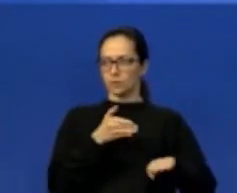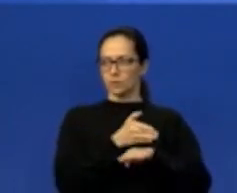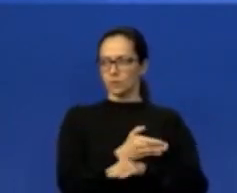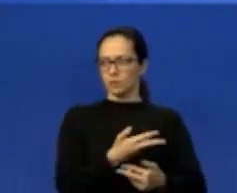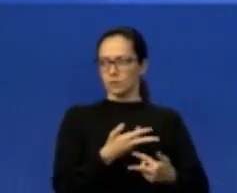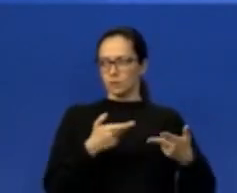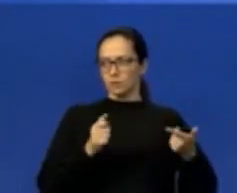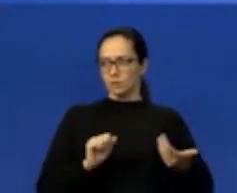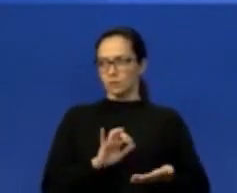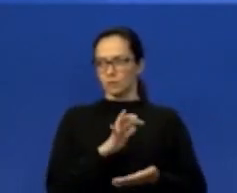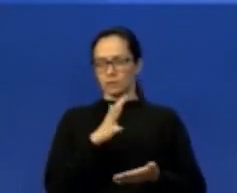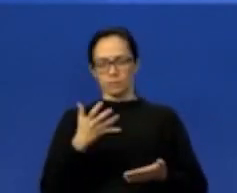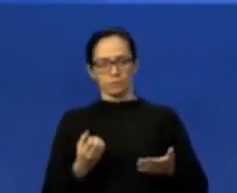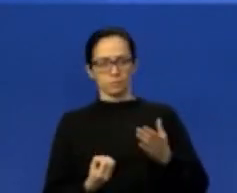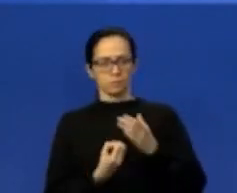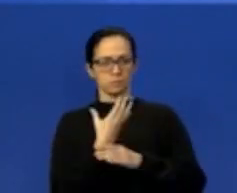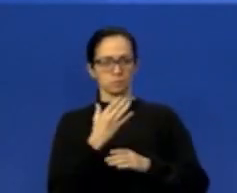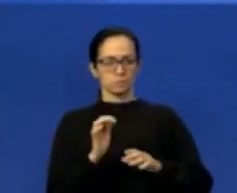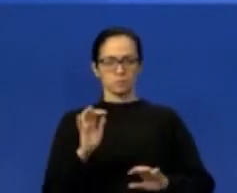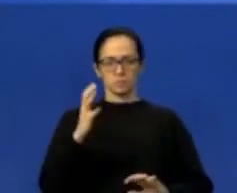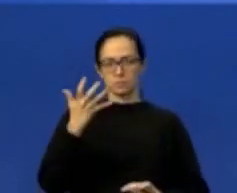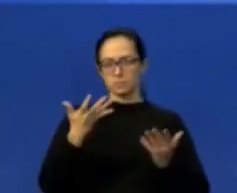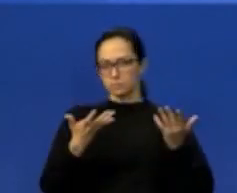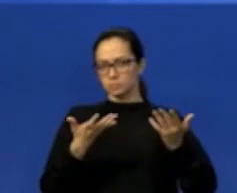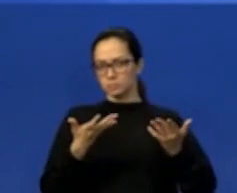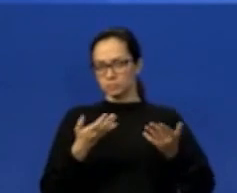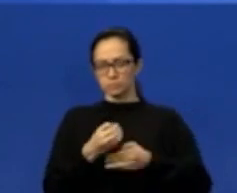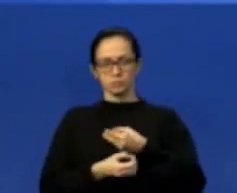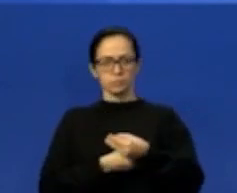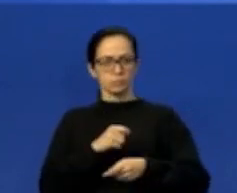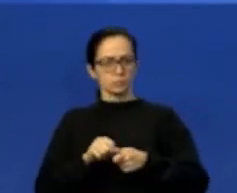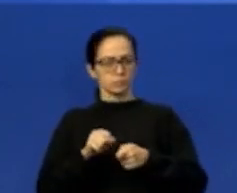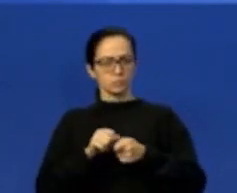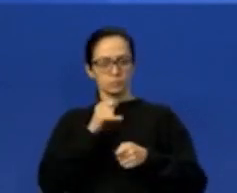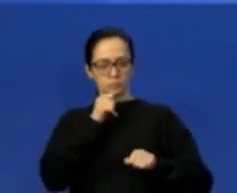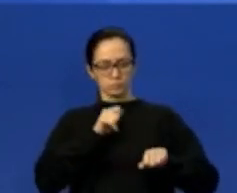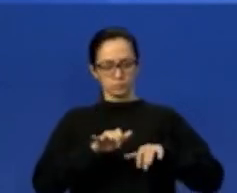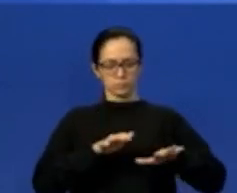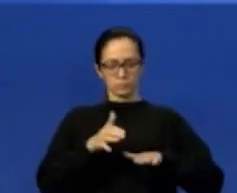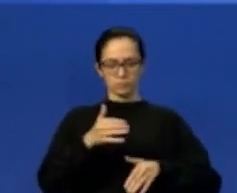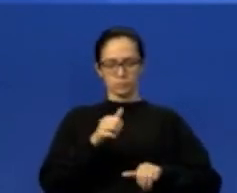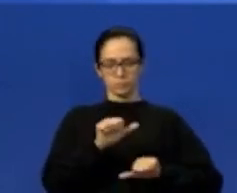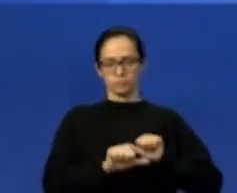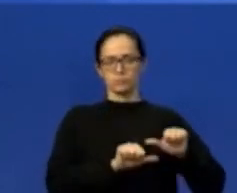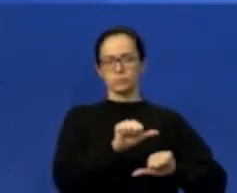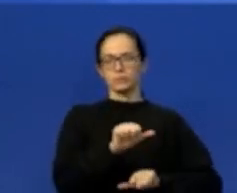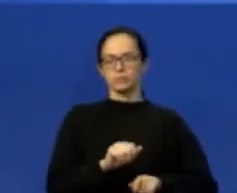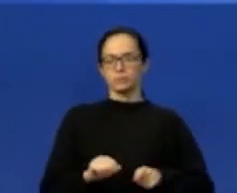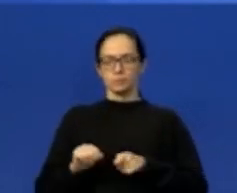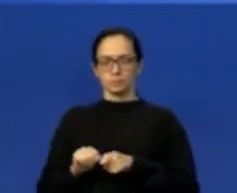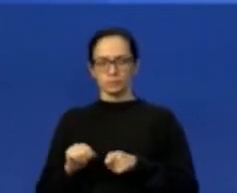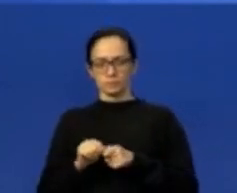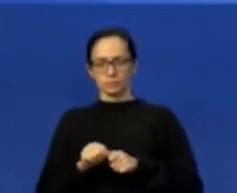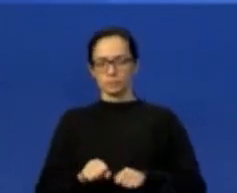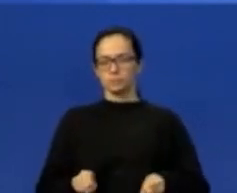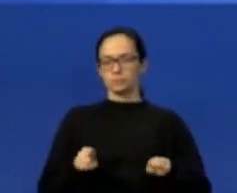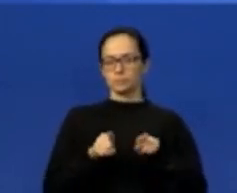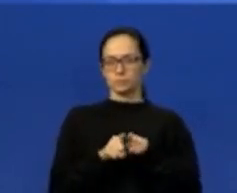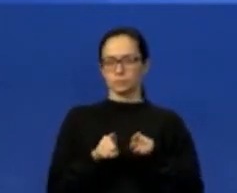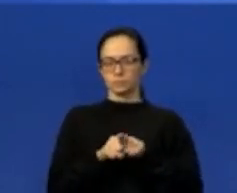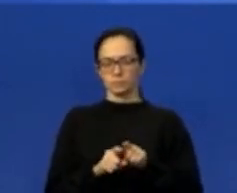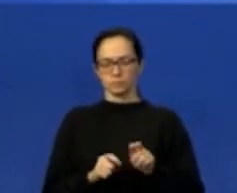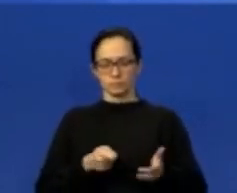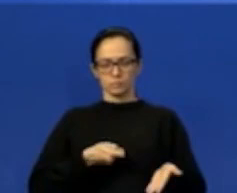situações mais momentâneas, de troca de movimentação corporal, né? E também você